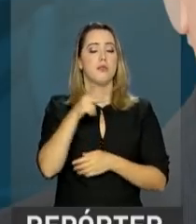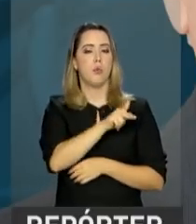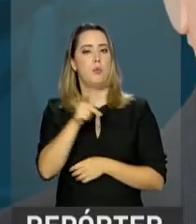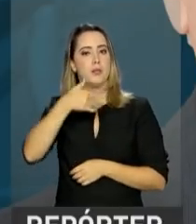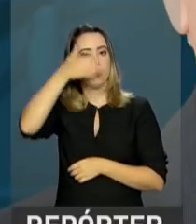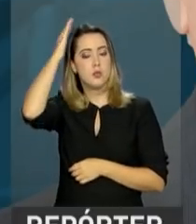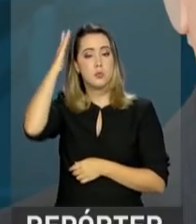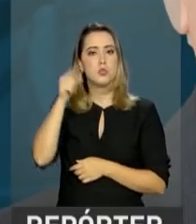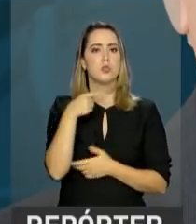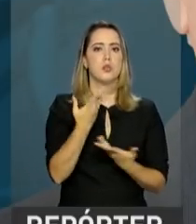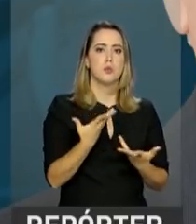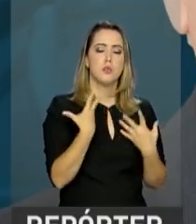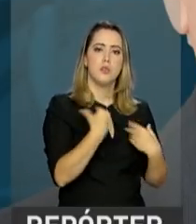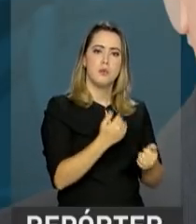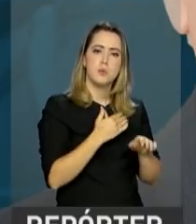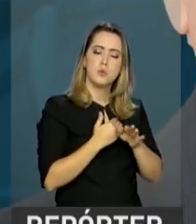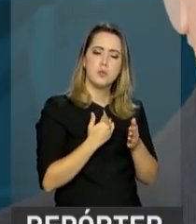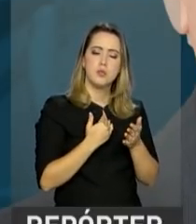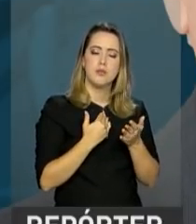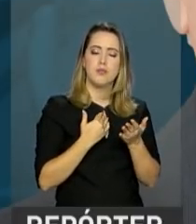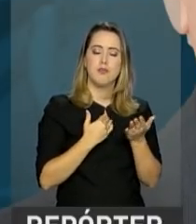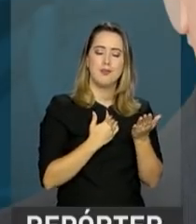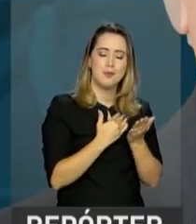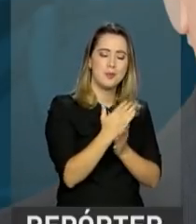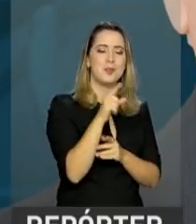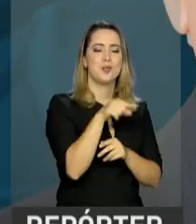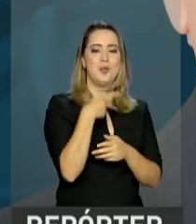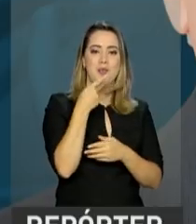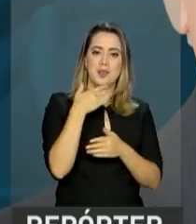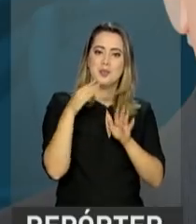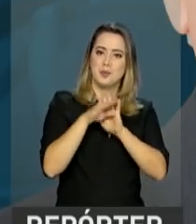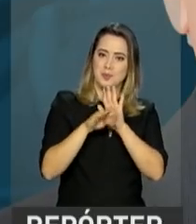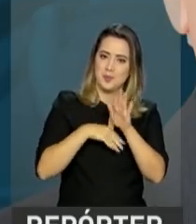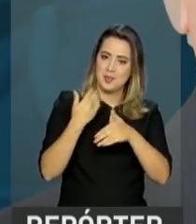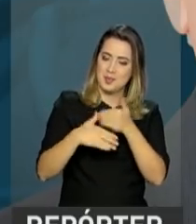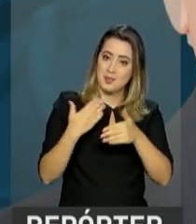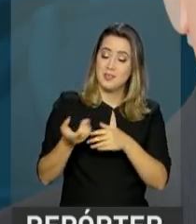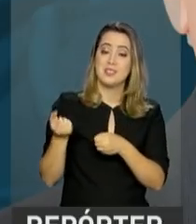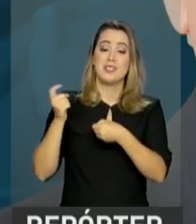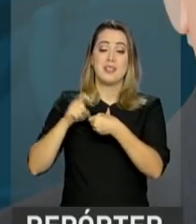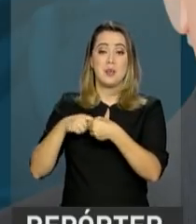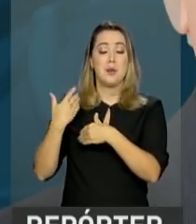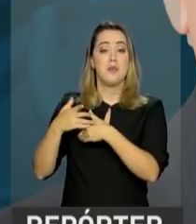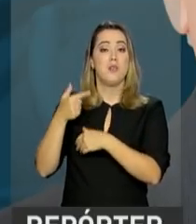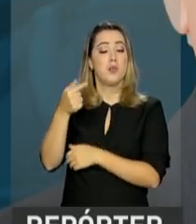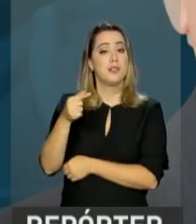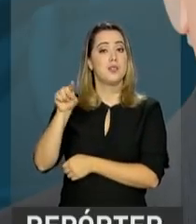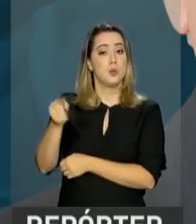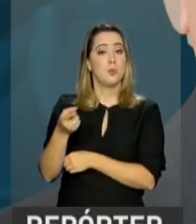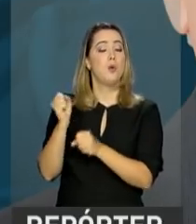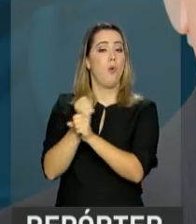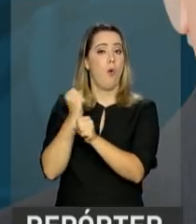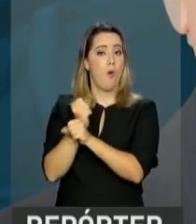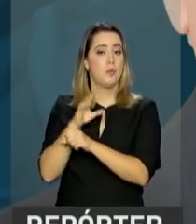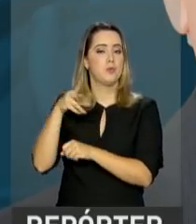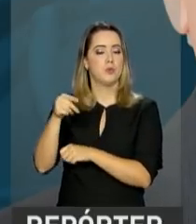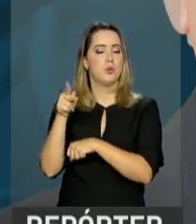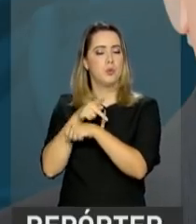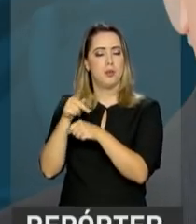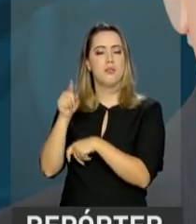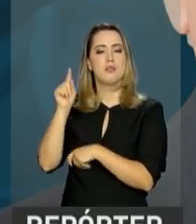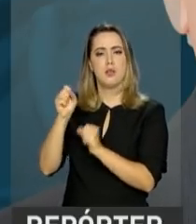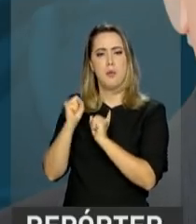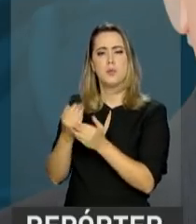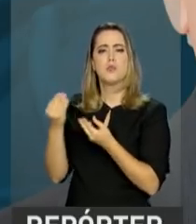temer é presidente vamos continuar falando do programa avançar lançado hoje que vai retomar 7 mil obras paradas em todo o país é possível